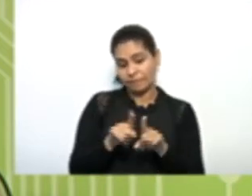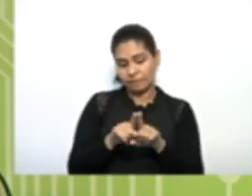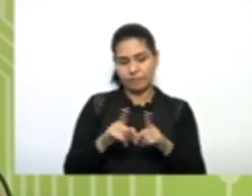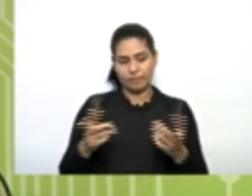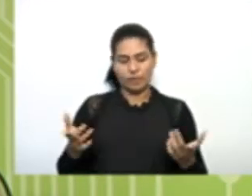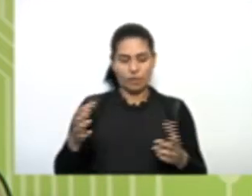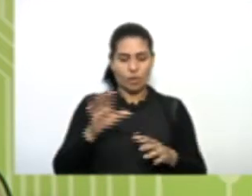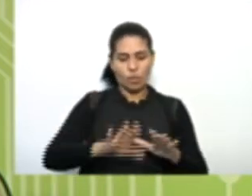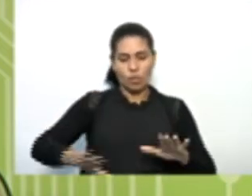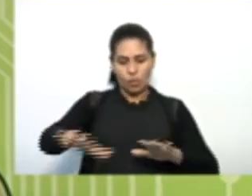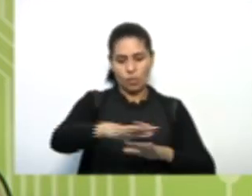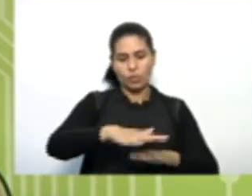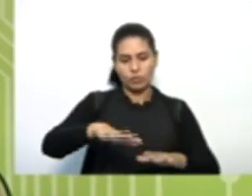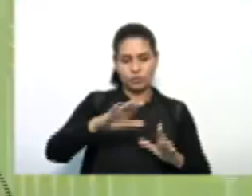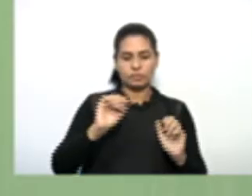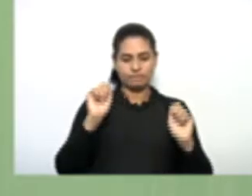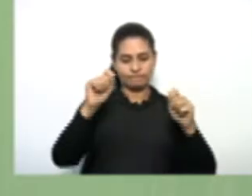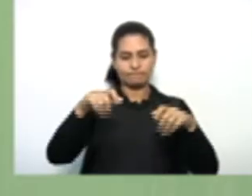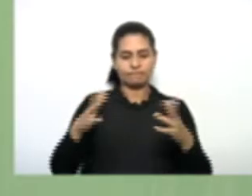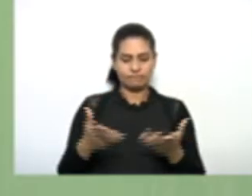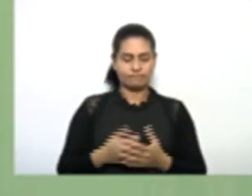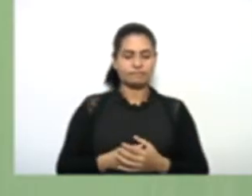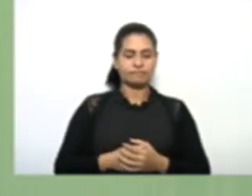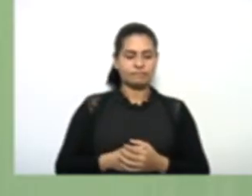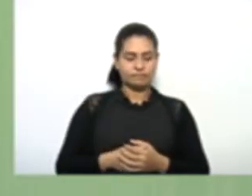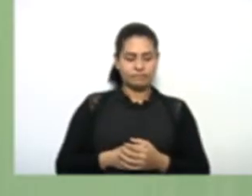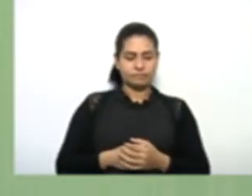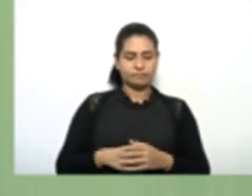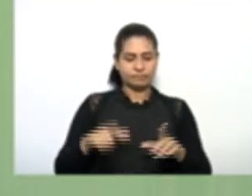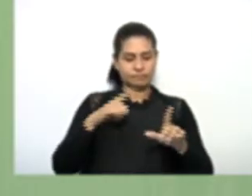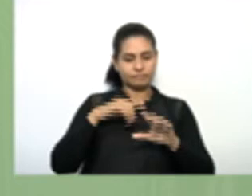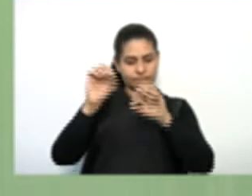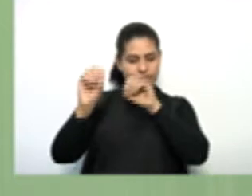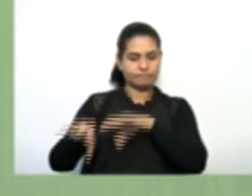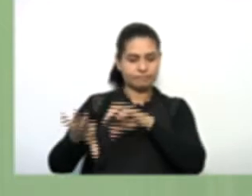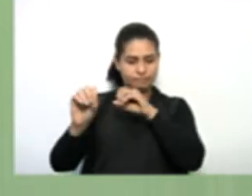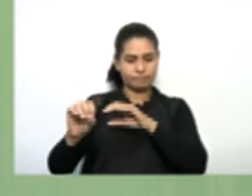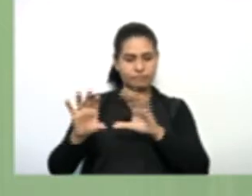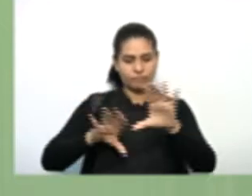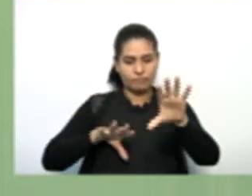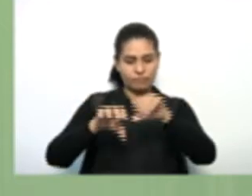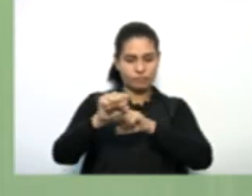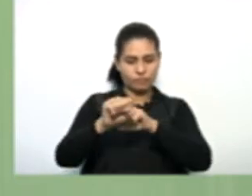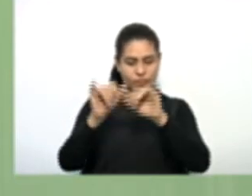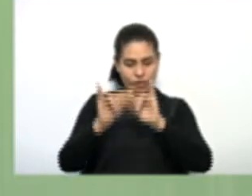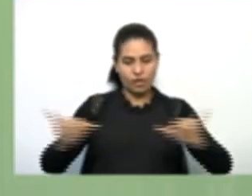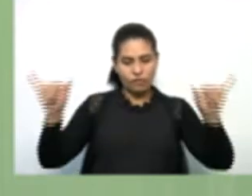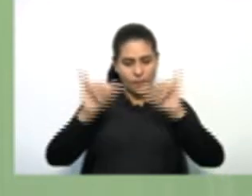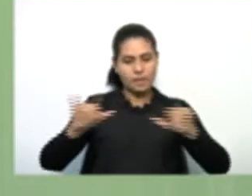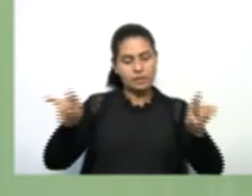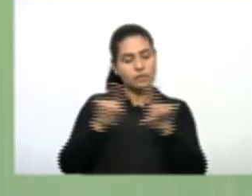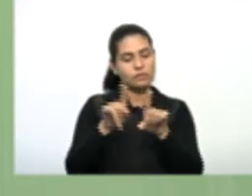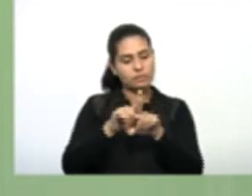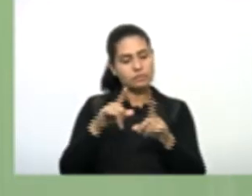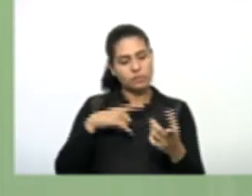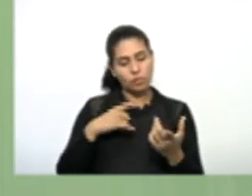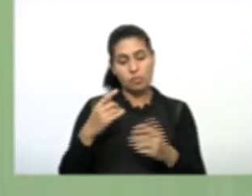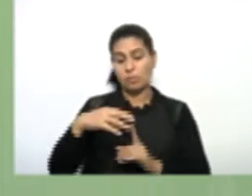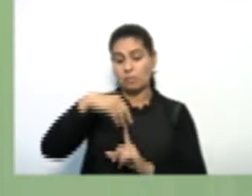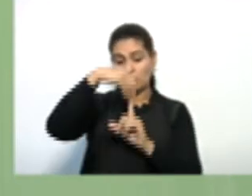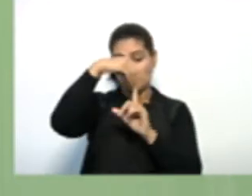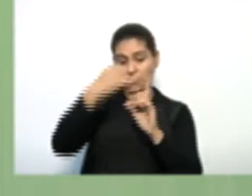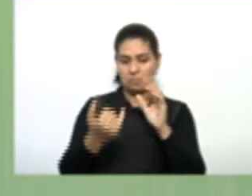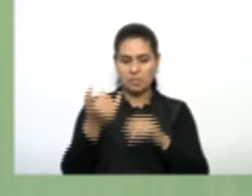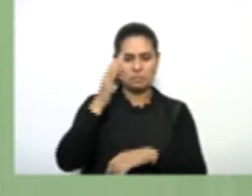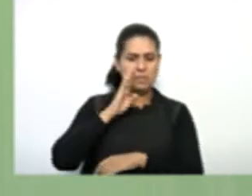funcionando também no mercado. A gente tem também a educação, a formação e a informação como